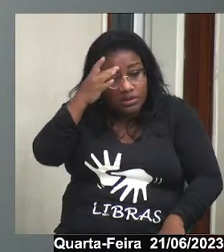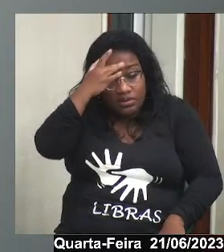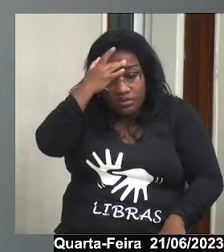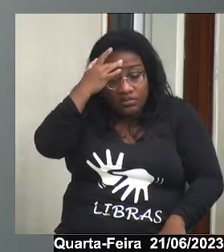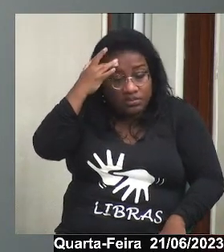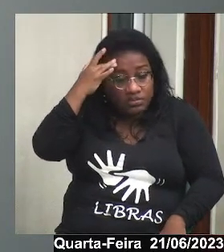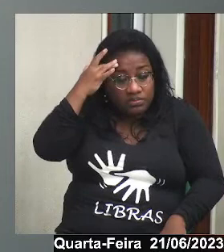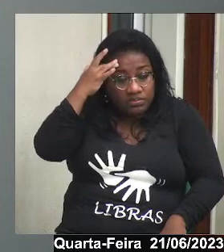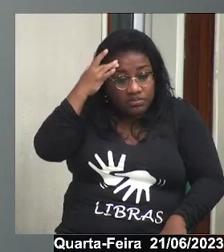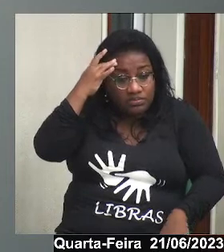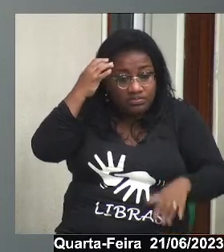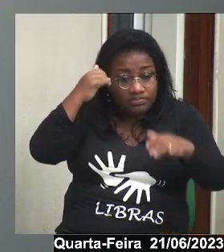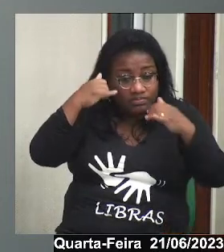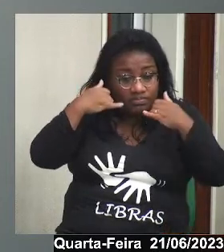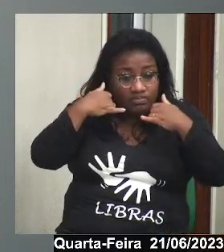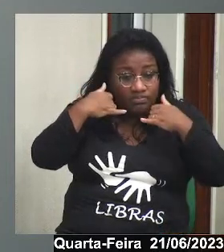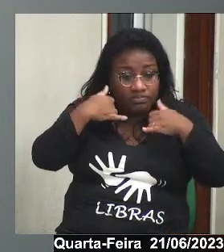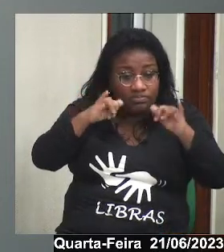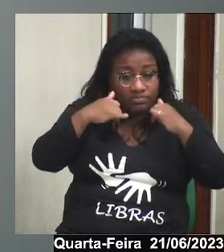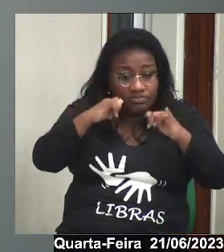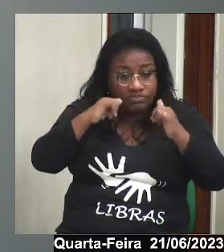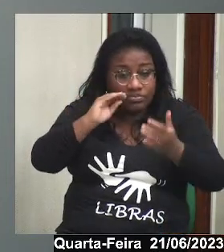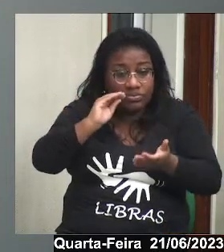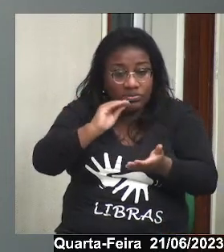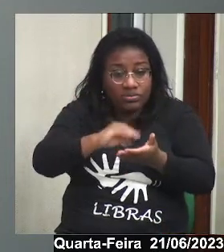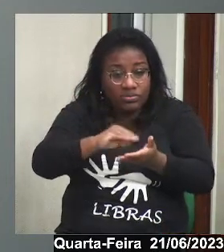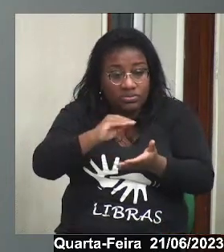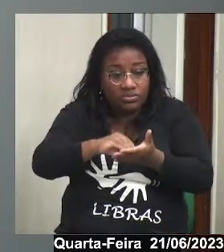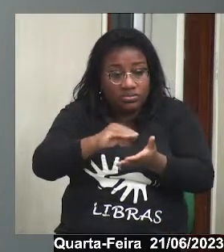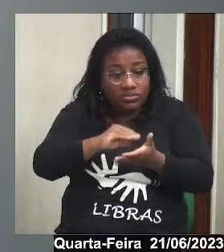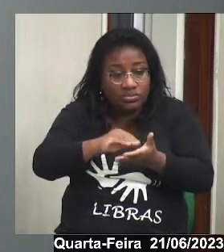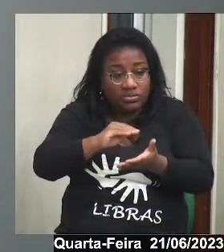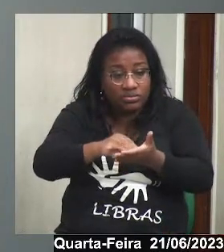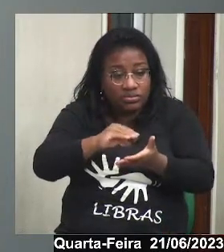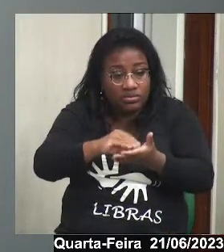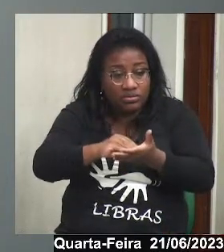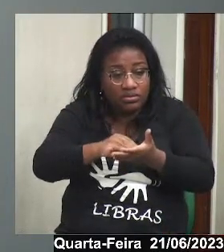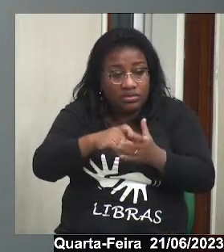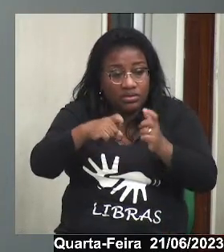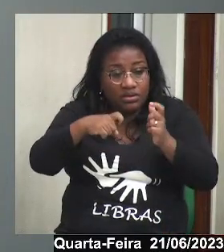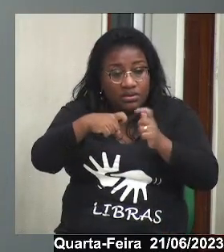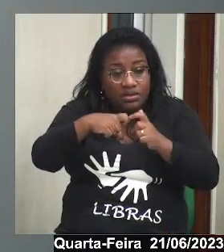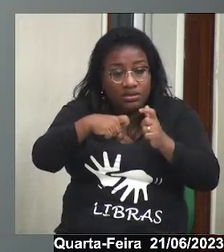saindo notícias de que em Imbu está faltando médico. Quem já ouviu isso aqui?